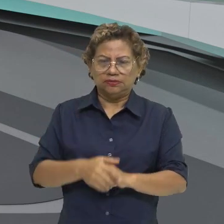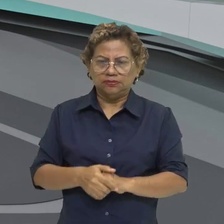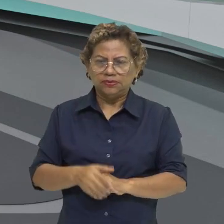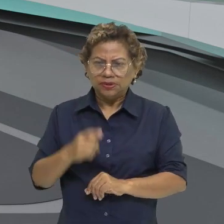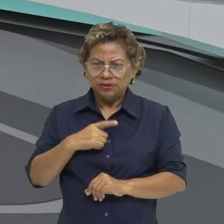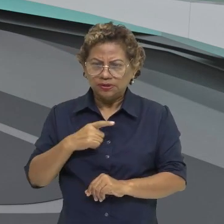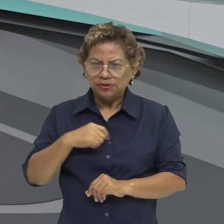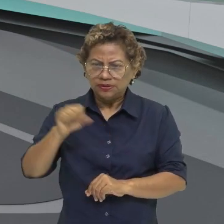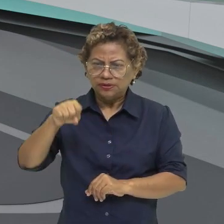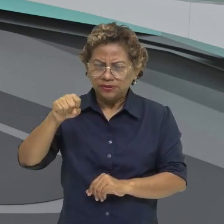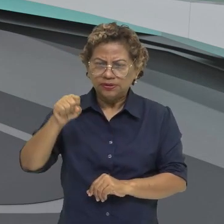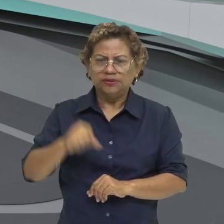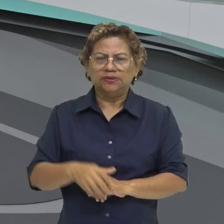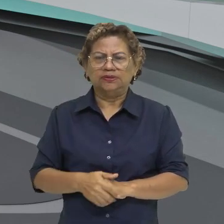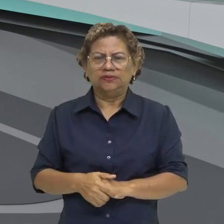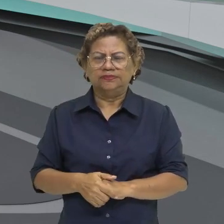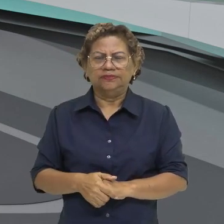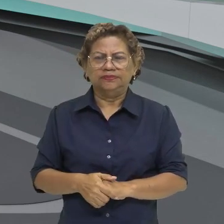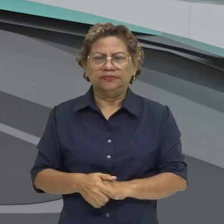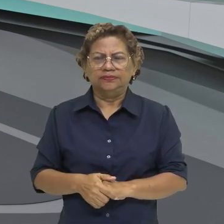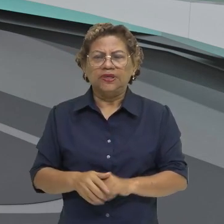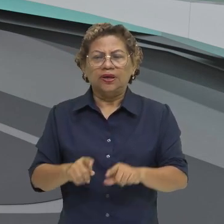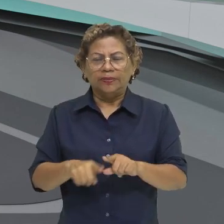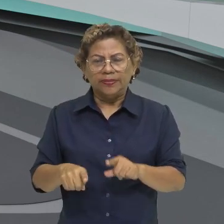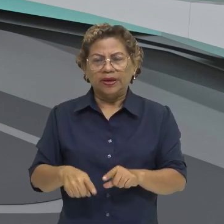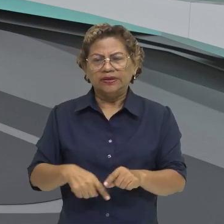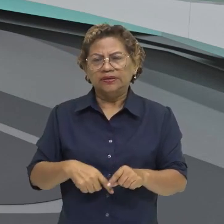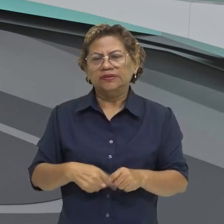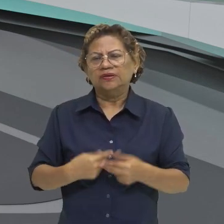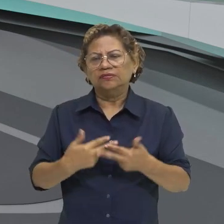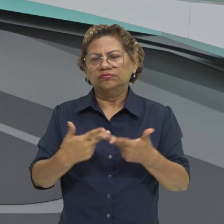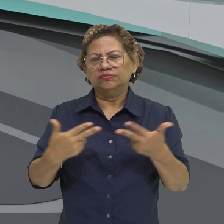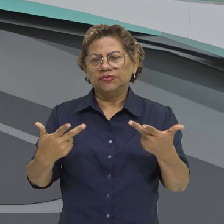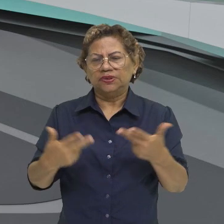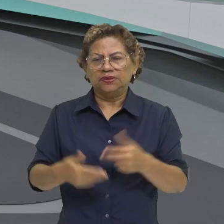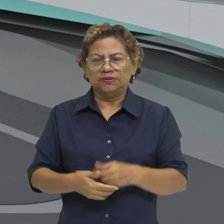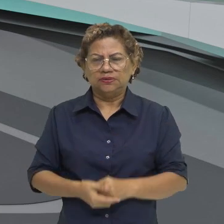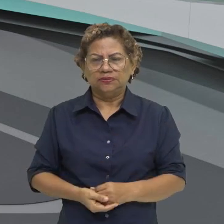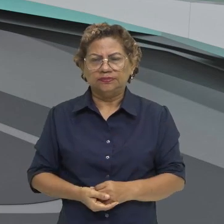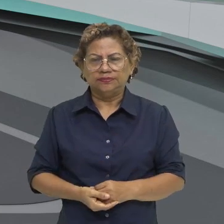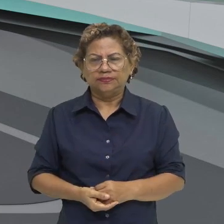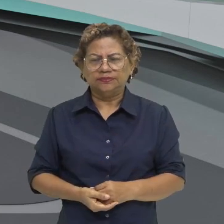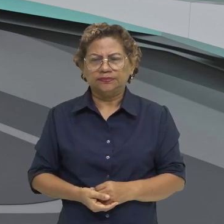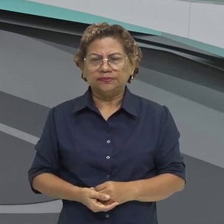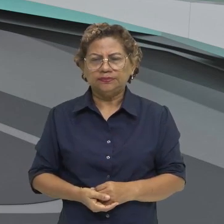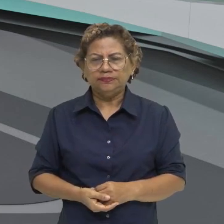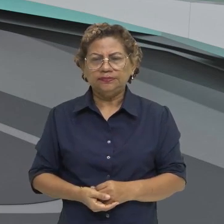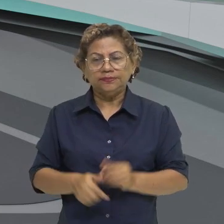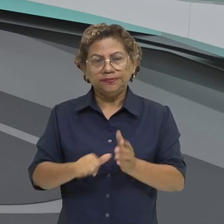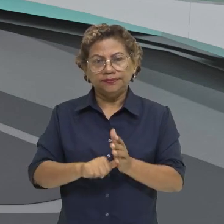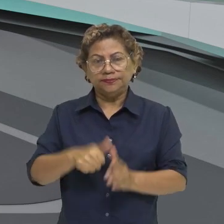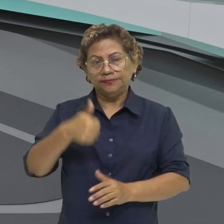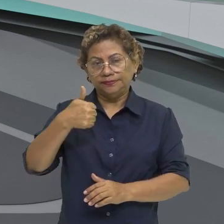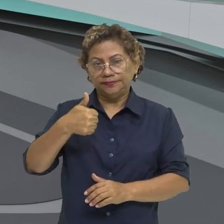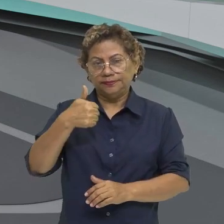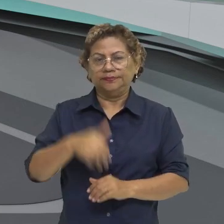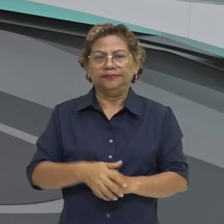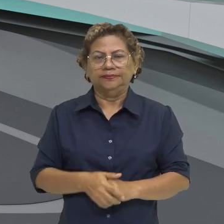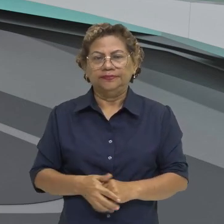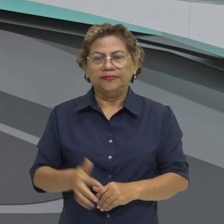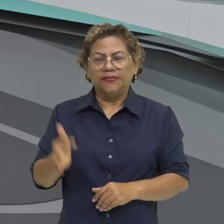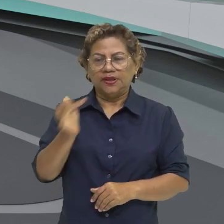essa função. Ela é uma das funções, mas tem outras. Então, a primeira função é exatamente essa, a